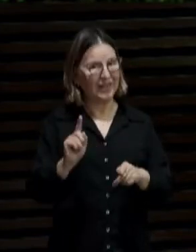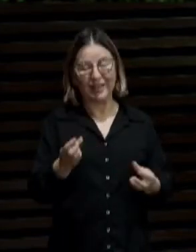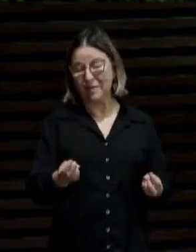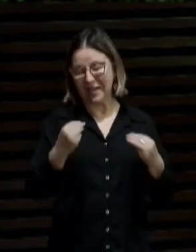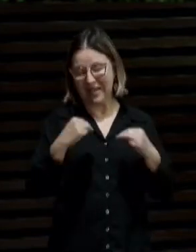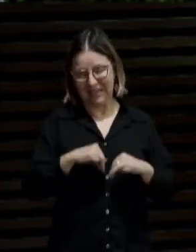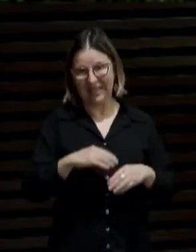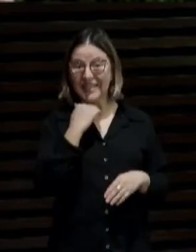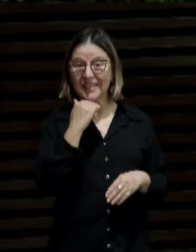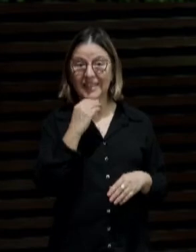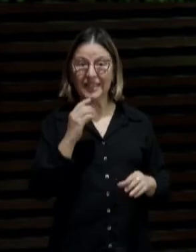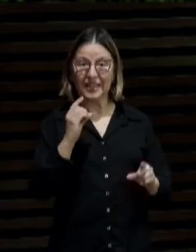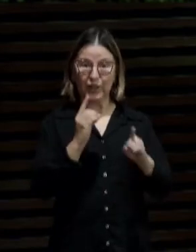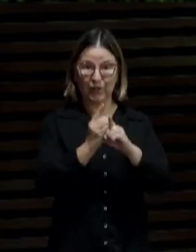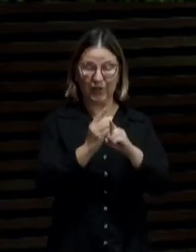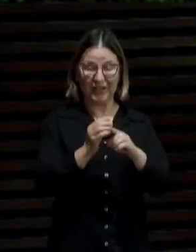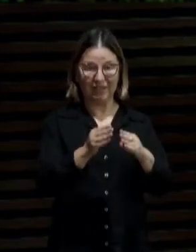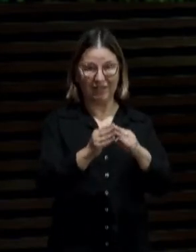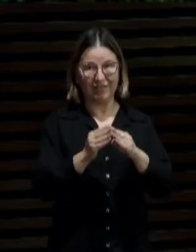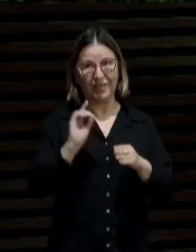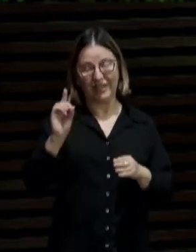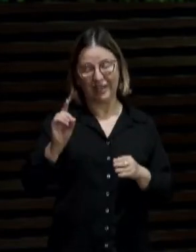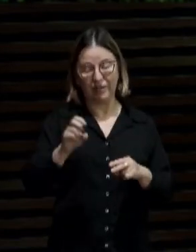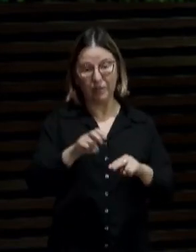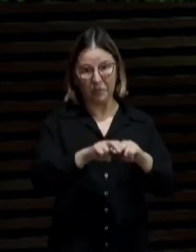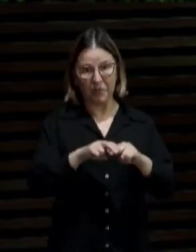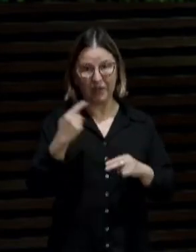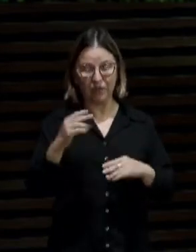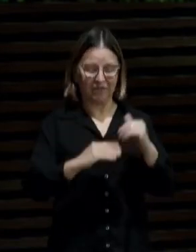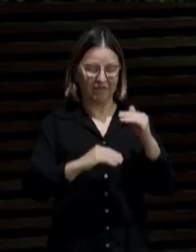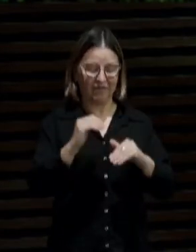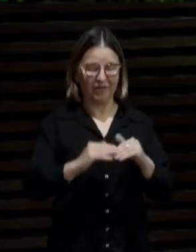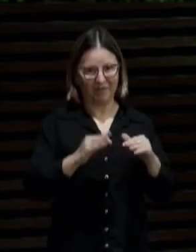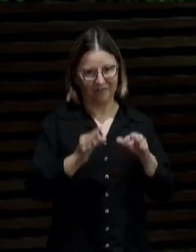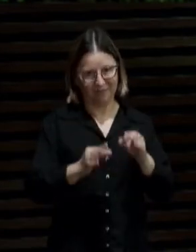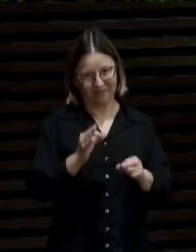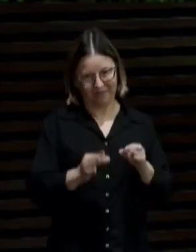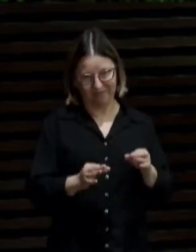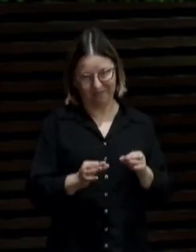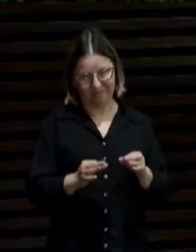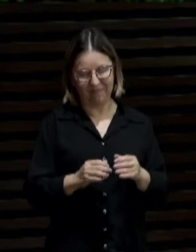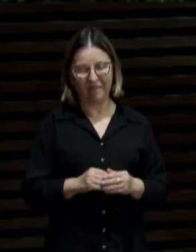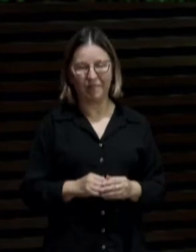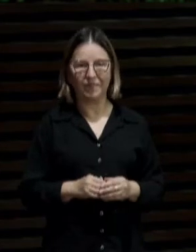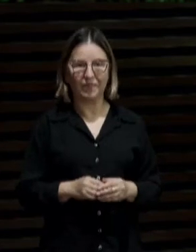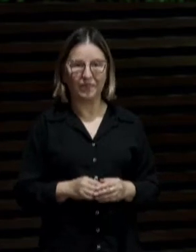favor de Deus por seus atos de justiça. Essa mensagem não era nova no tempo de